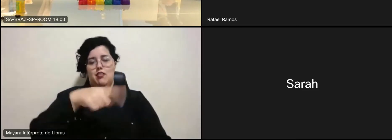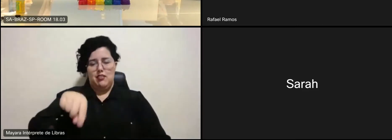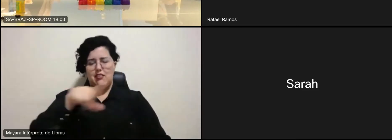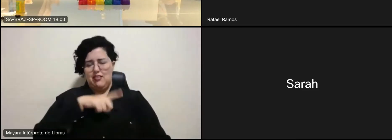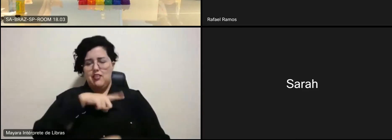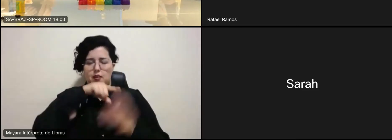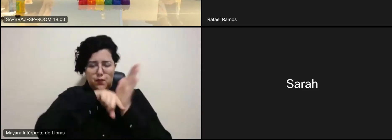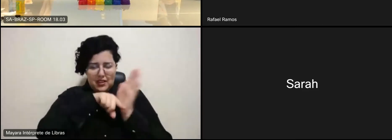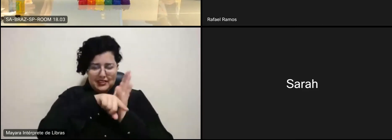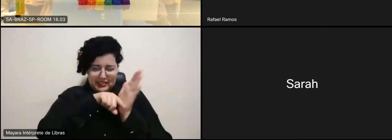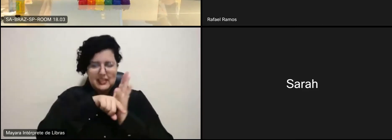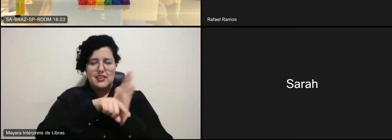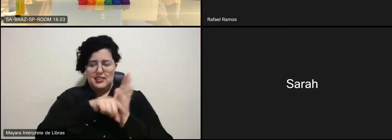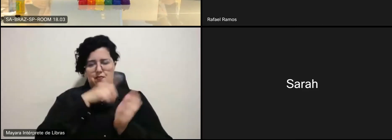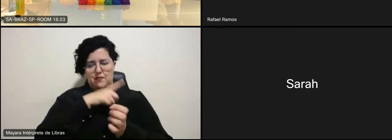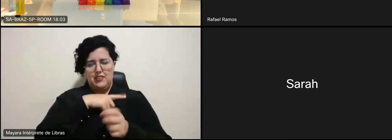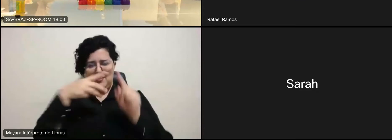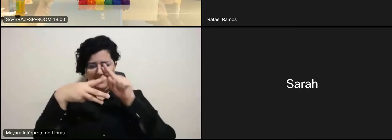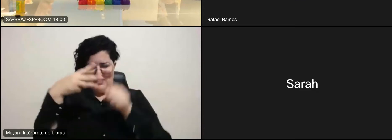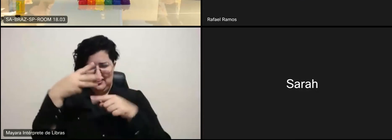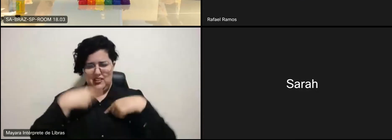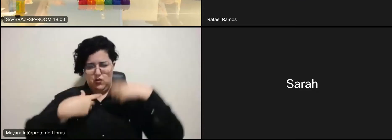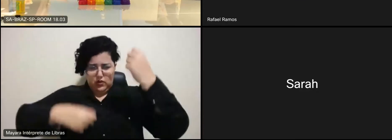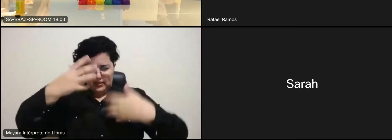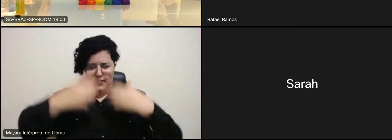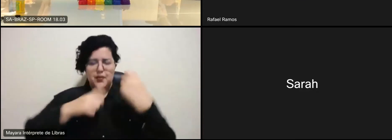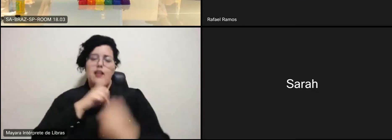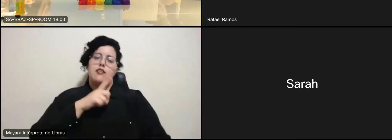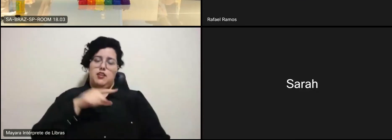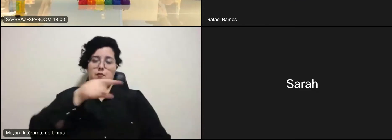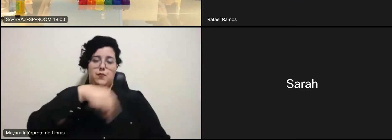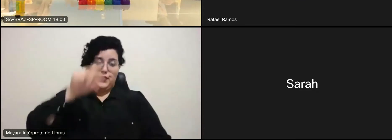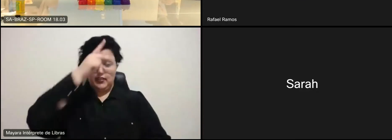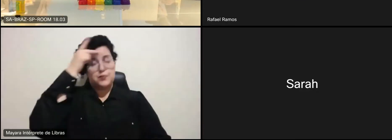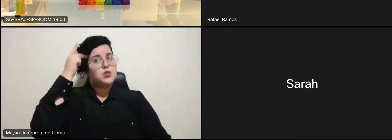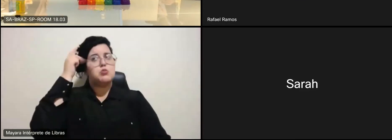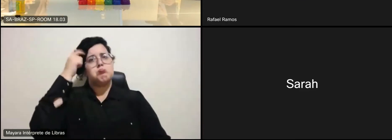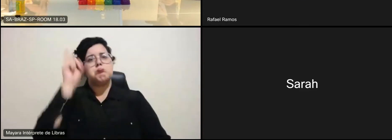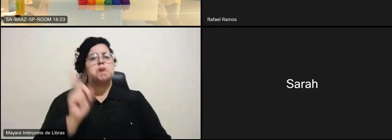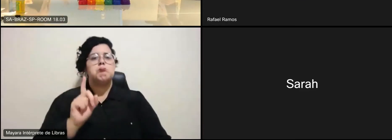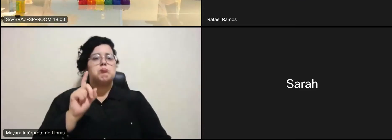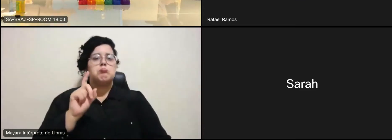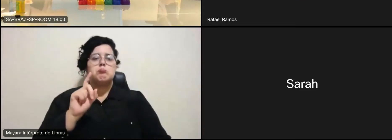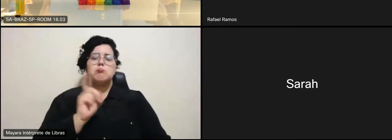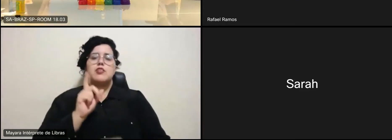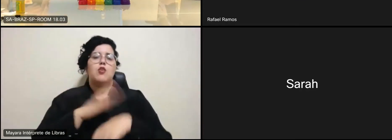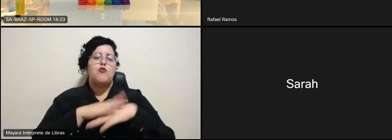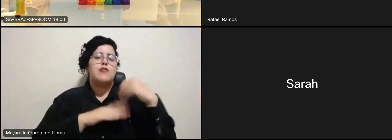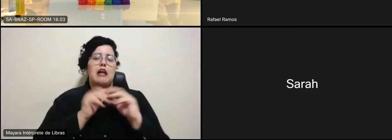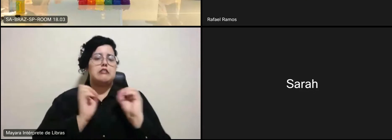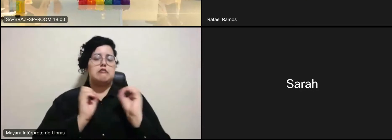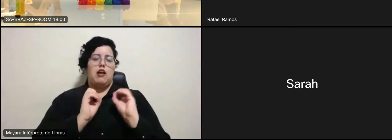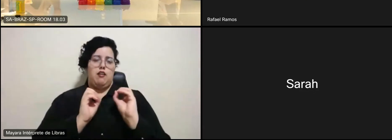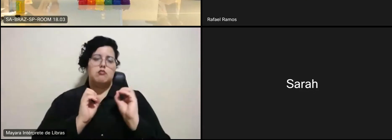isso, e esses três pontos que eu trouxe fazem com que as pessoas acabam não intervindo. E mais uma vez, volta